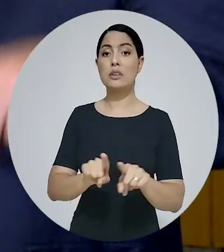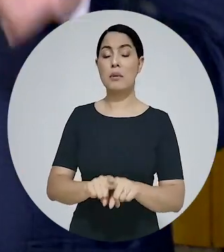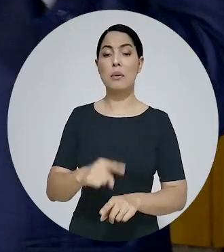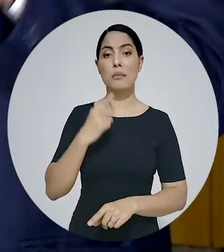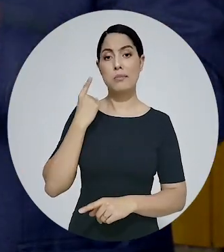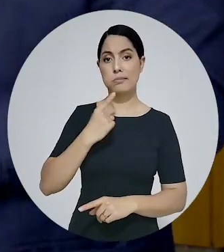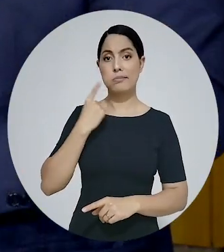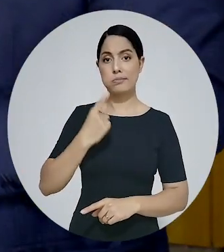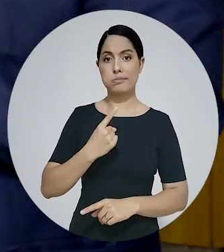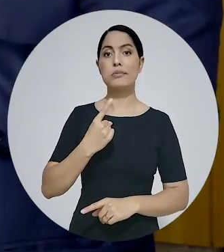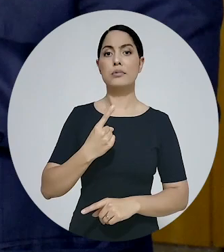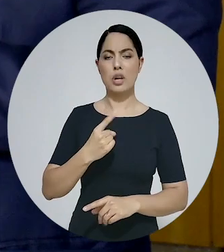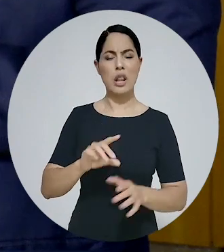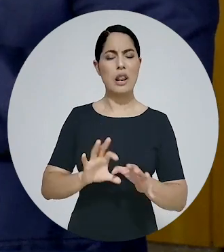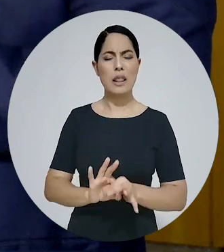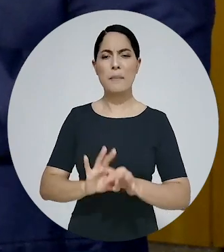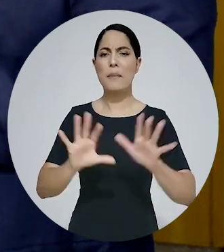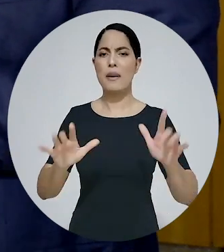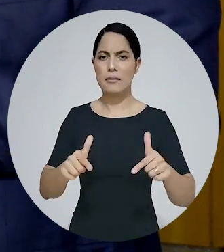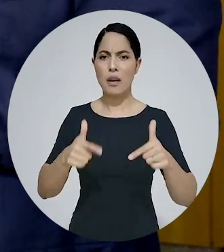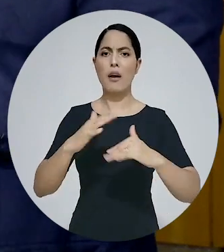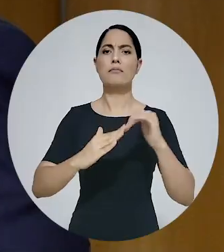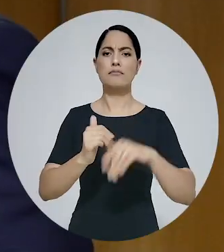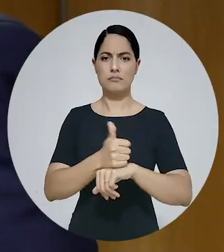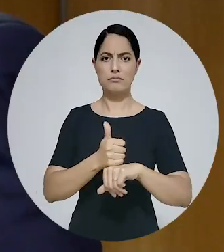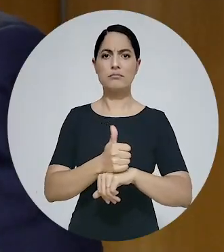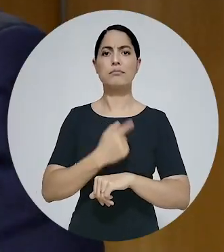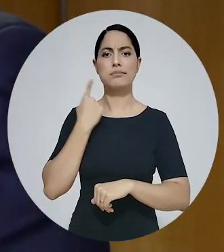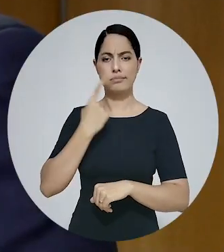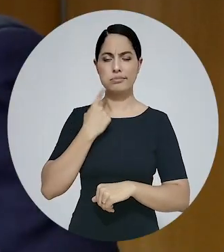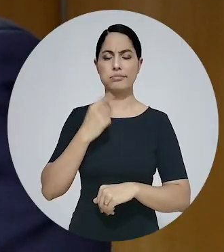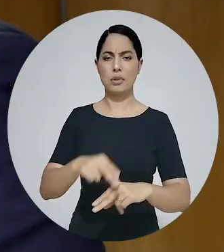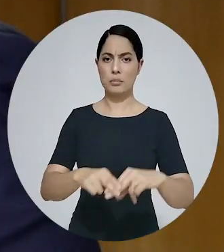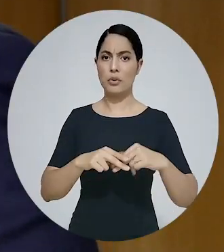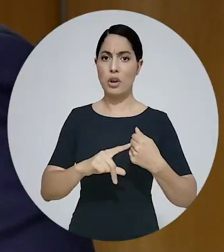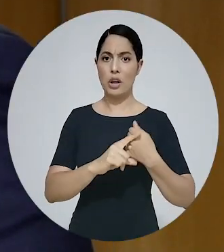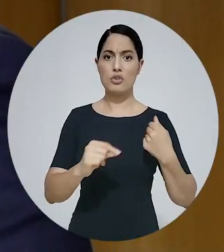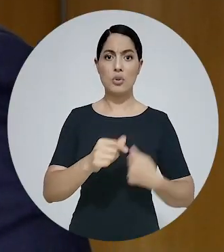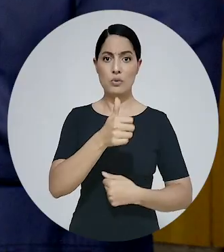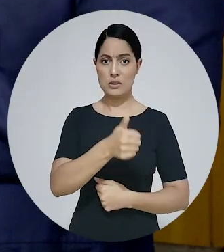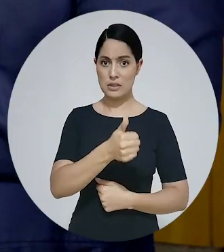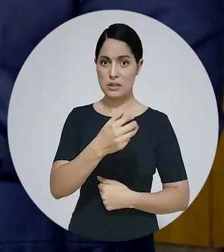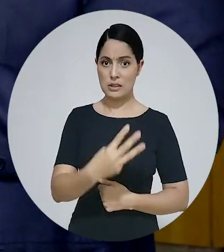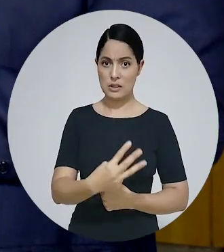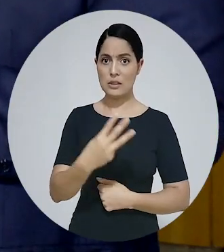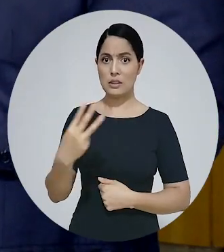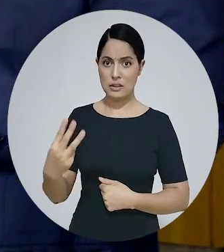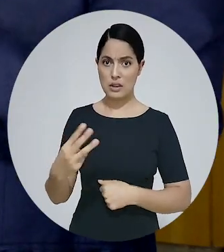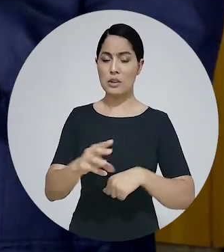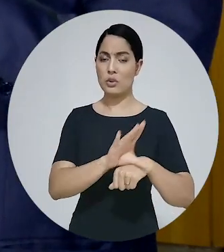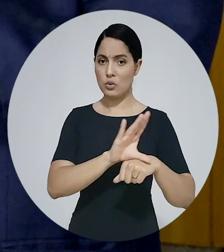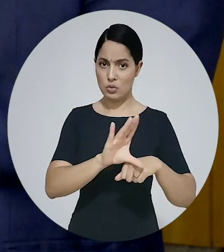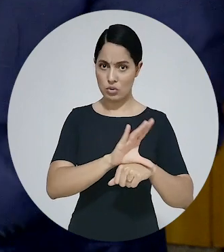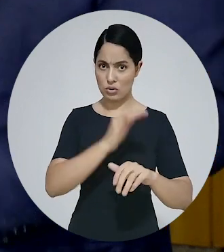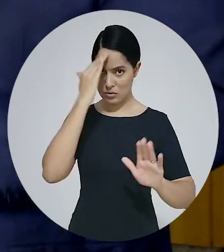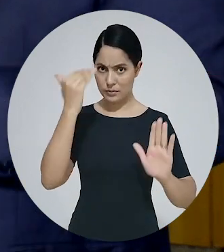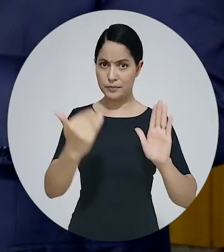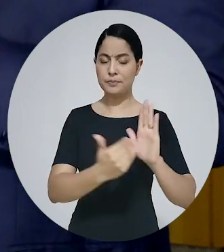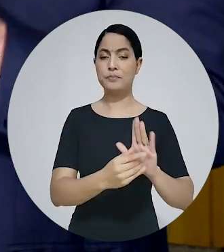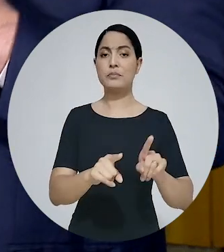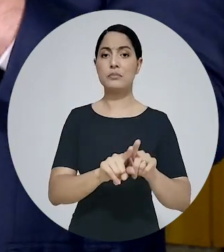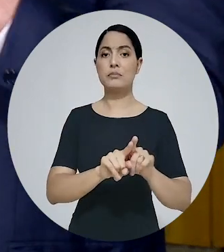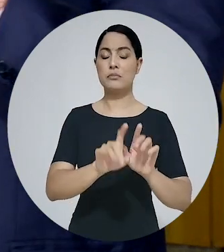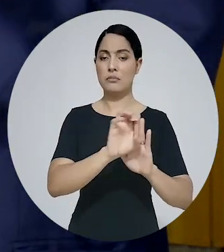respeitado e para que o advogado possa exercer com liberdade a advocacia, como manda o artigo 133